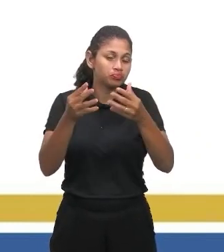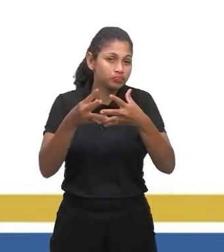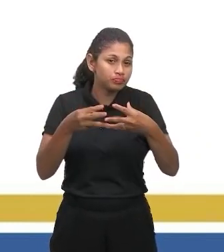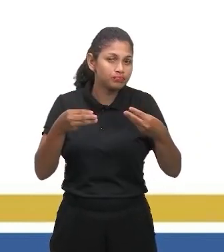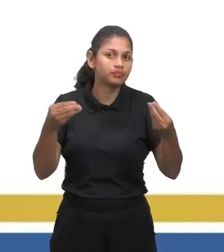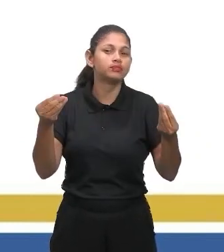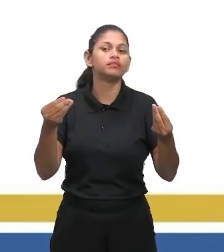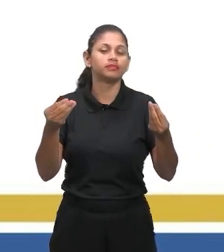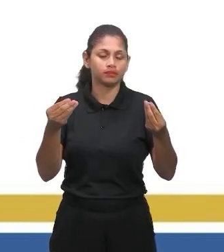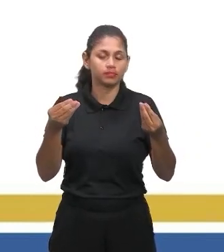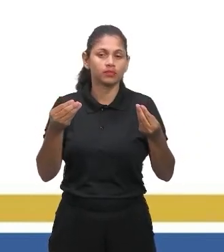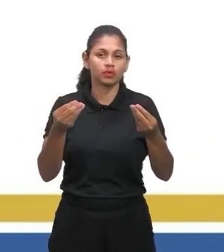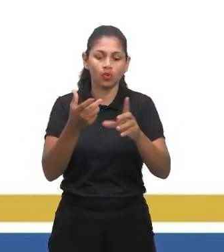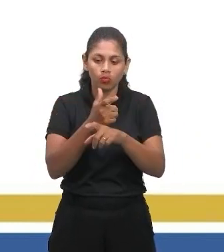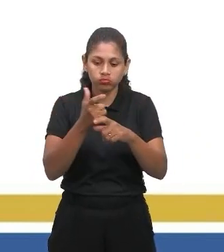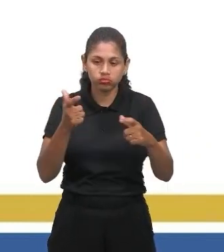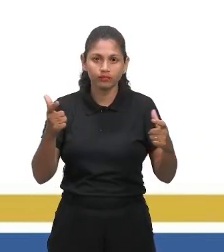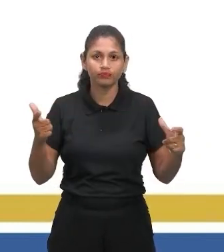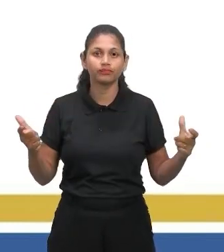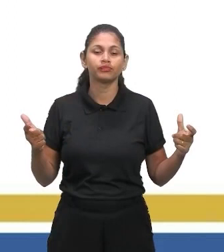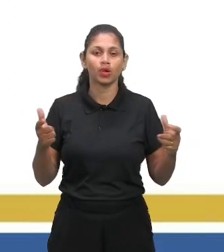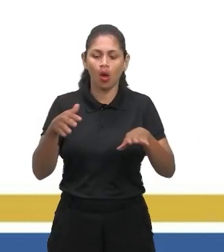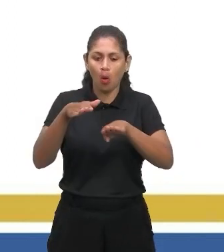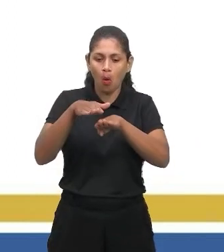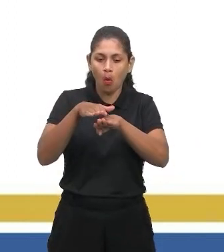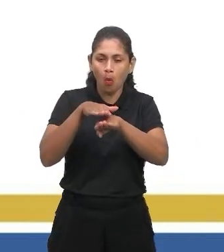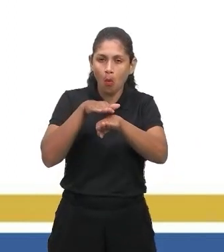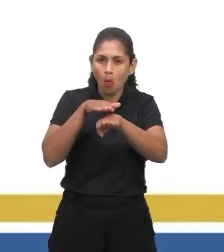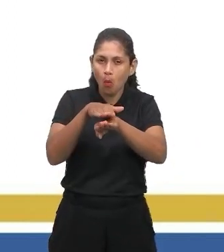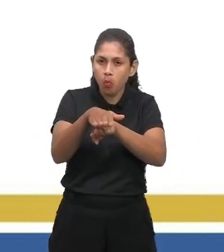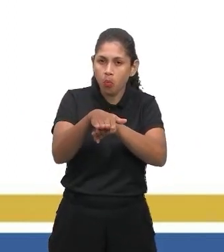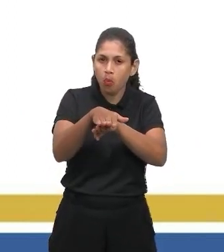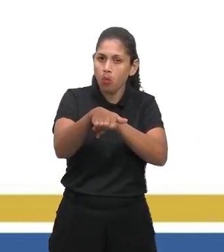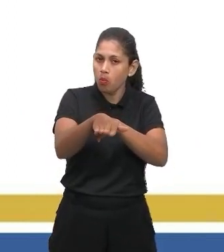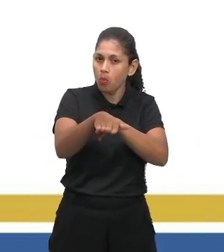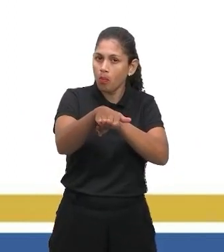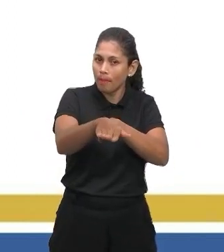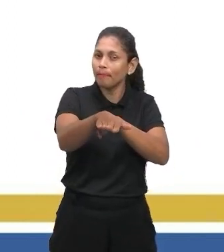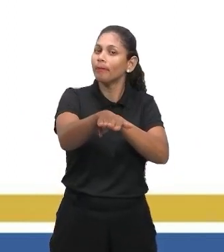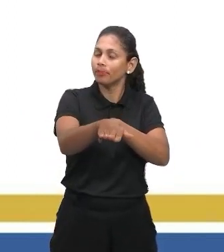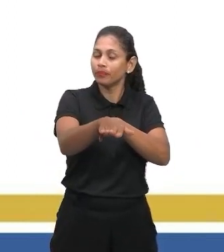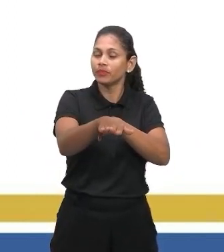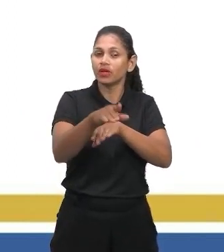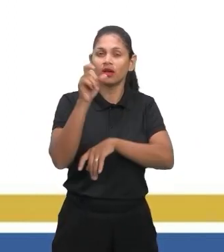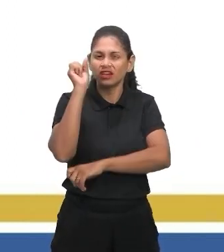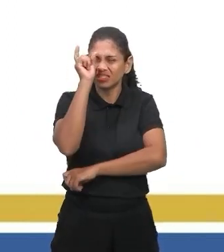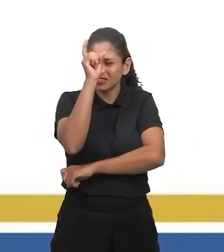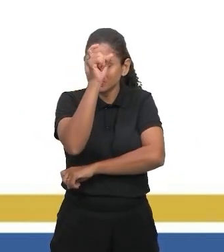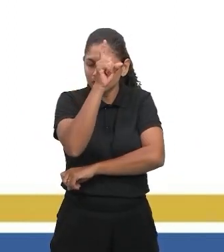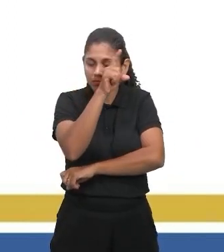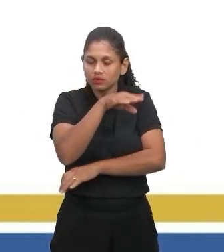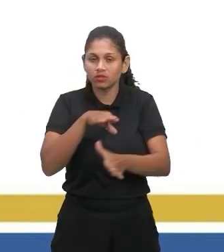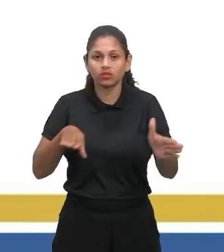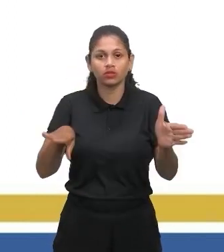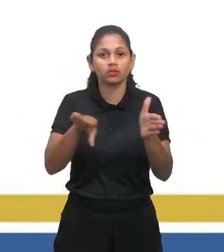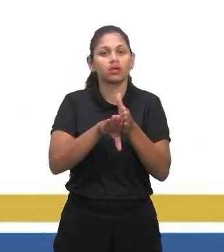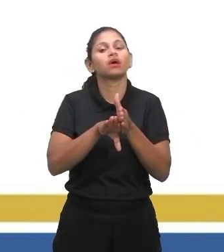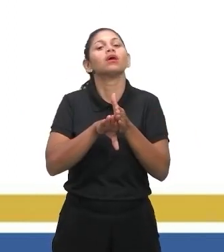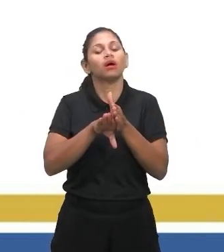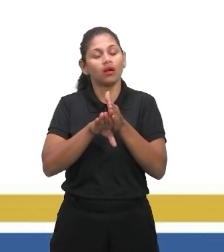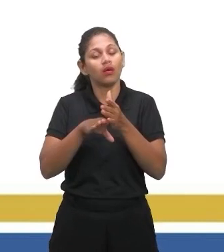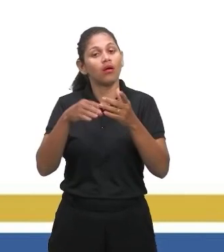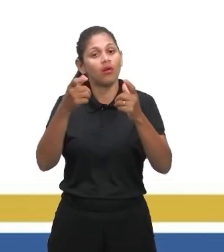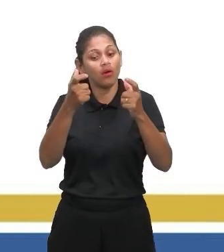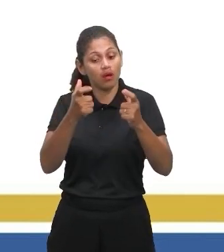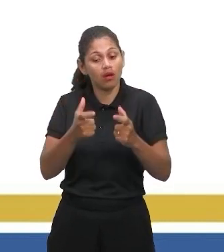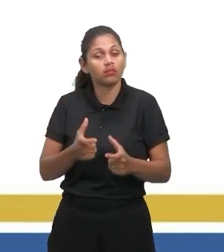também do aumento no número de congestionamento, o que dificulta ainda mais a chegada ao destino desejado. Por